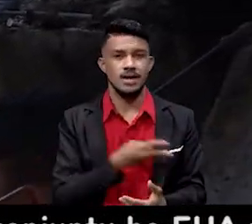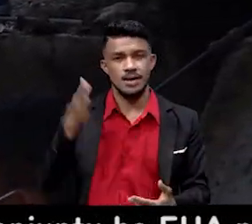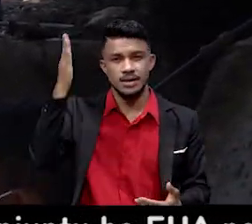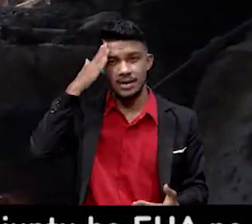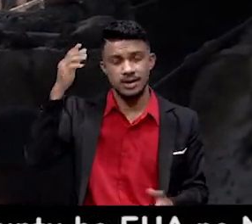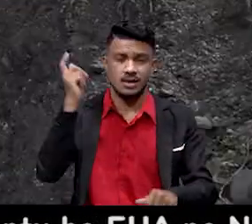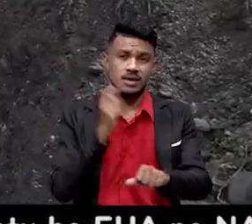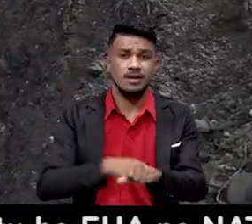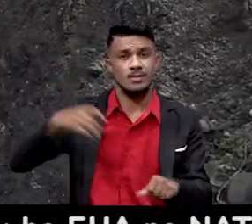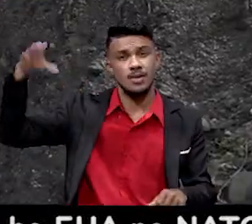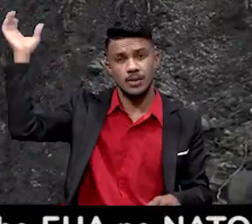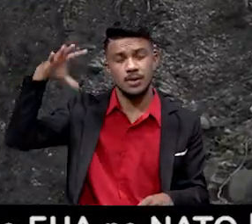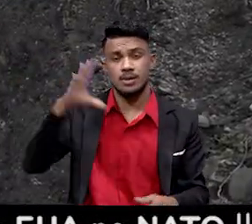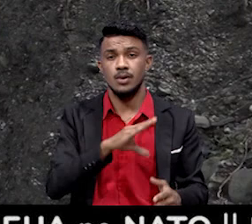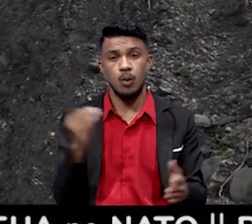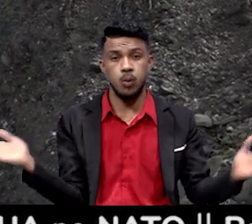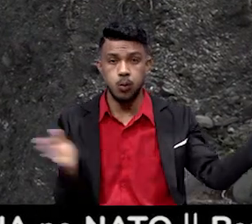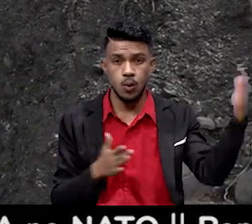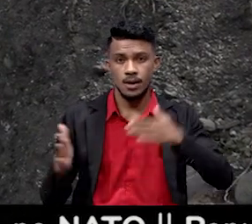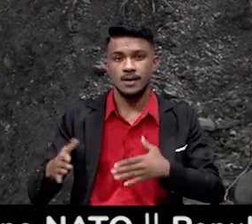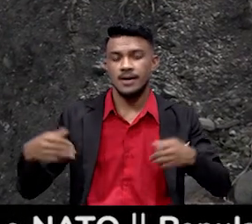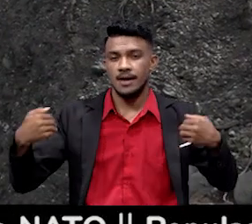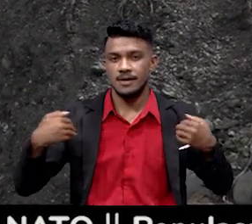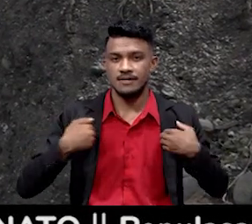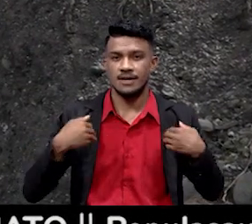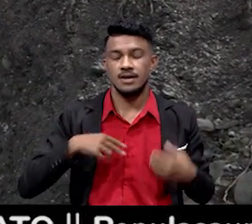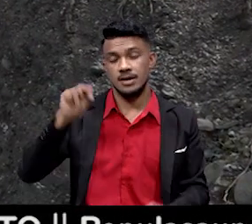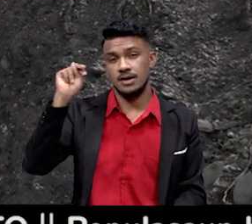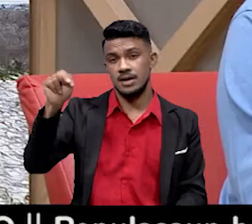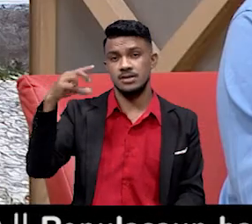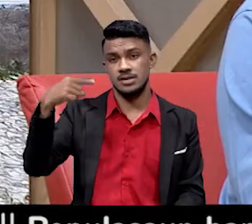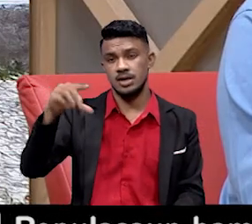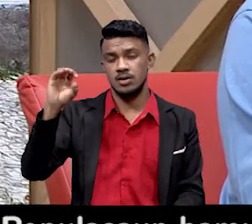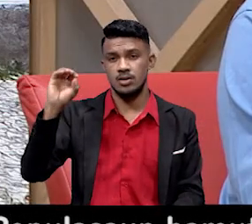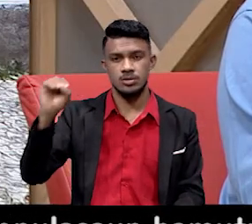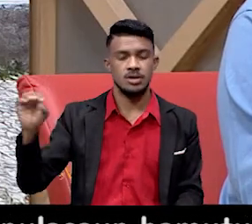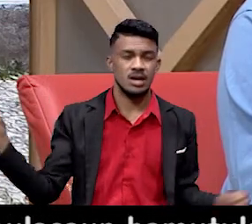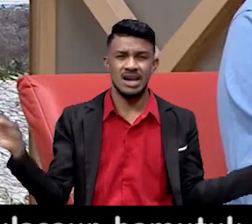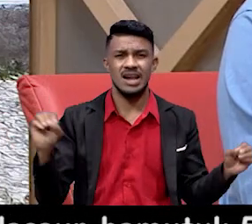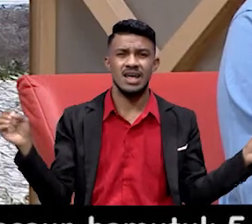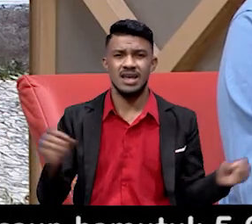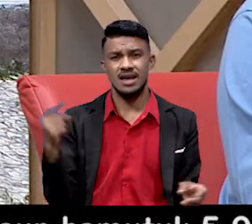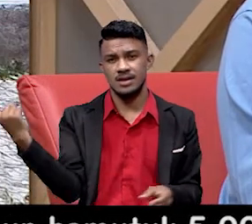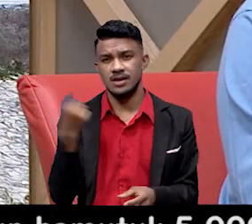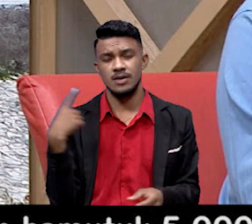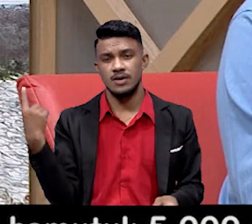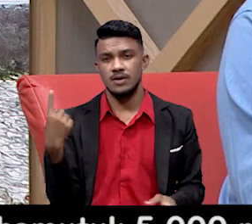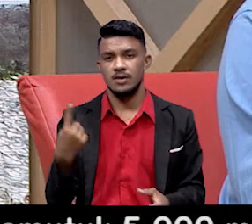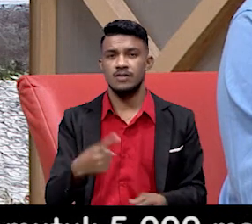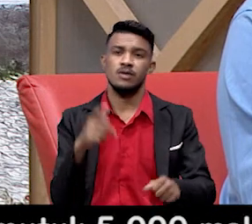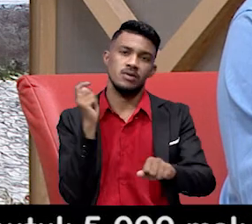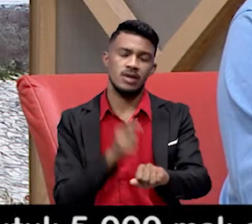em minha status nesse observados e MZO mos lá ativo, ciclone mos lá